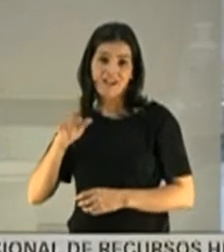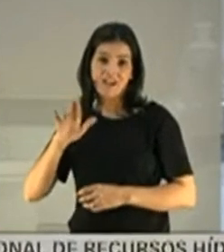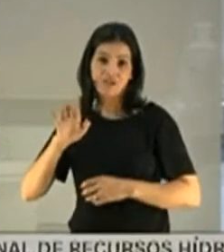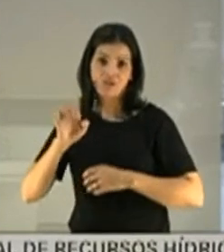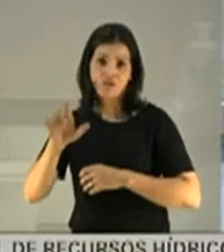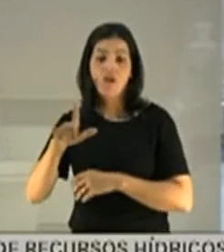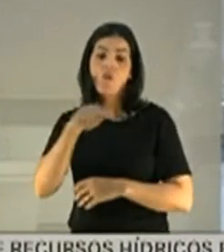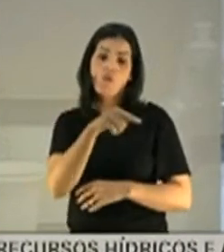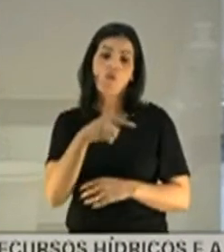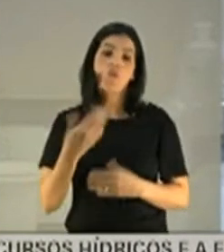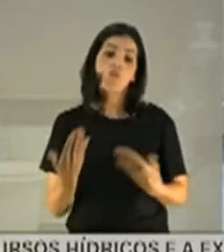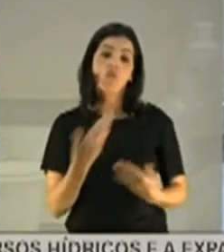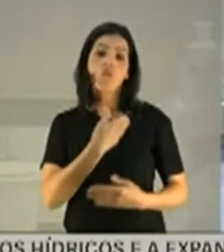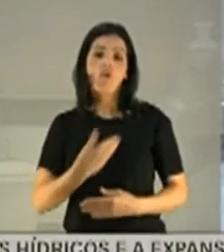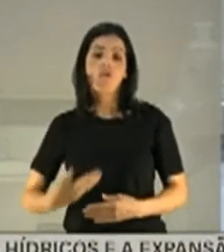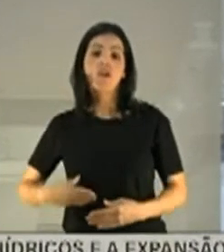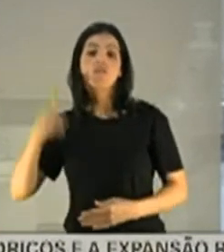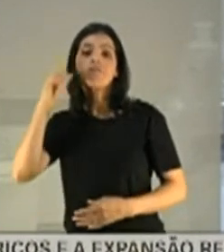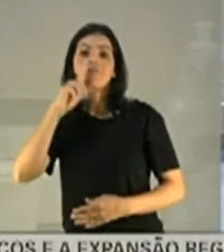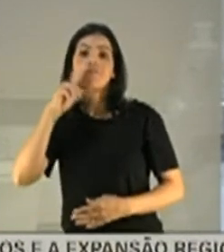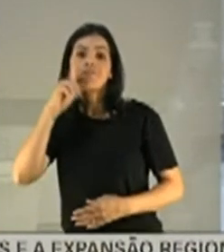exigido pelo governo americano que um